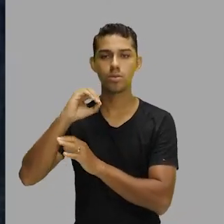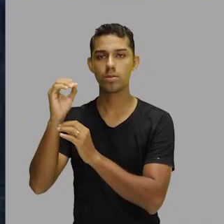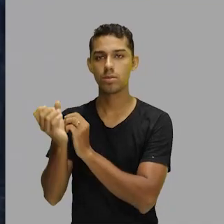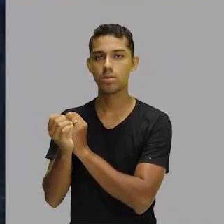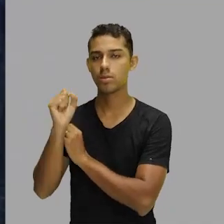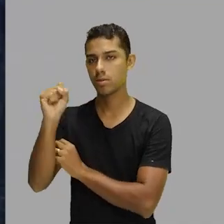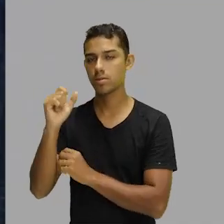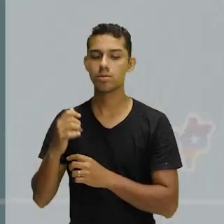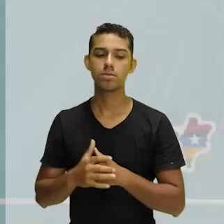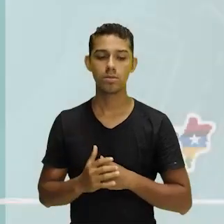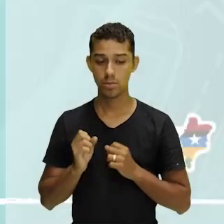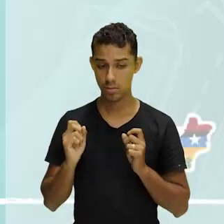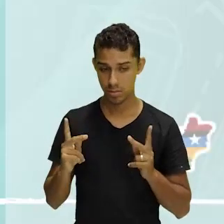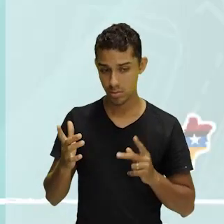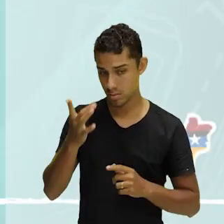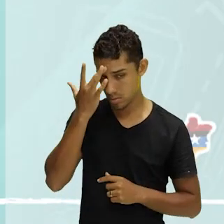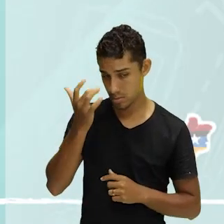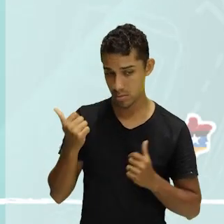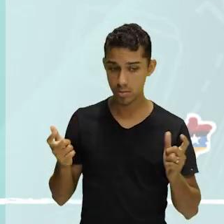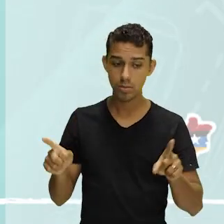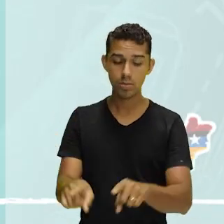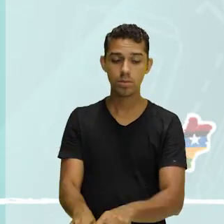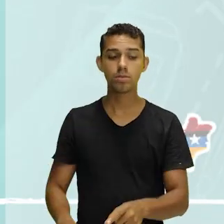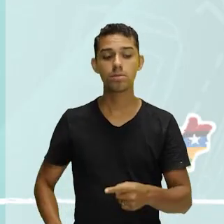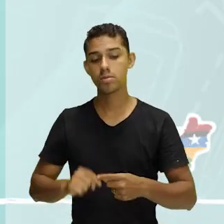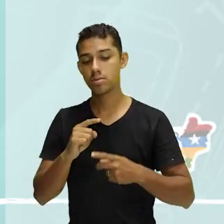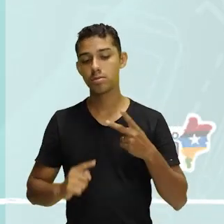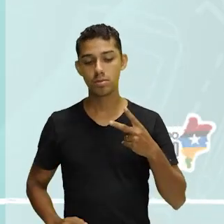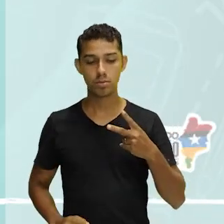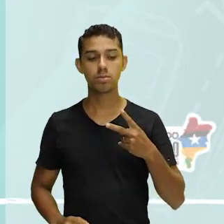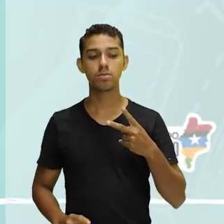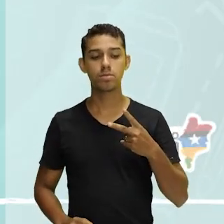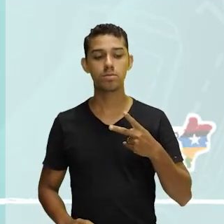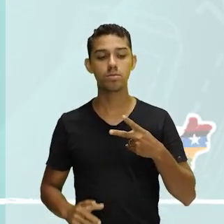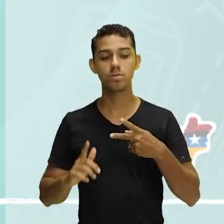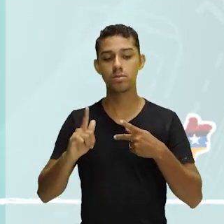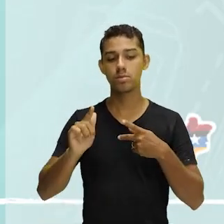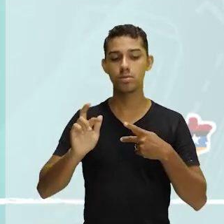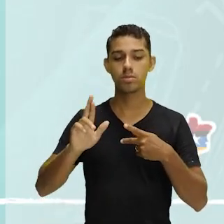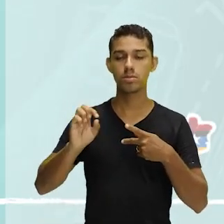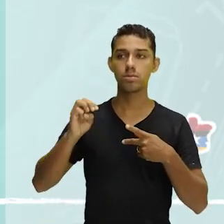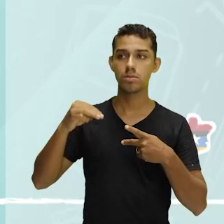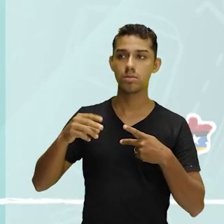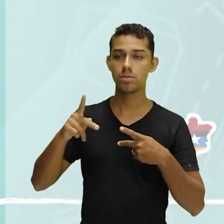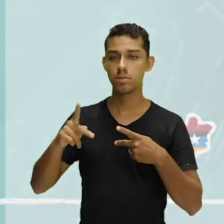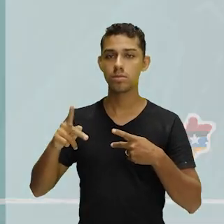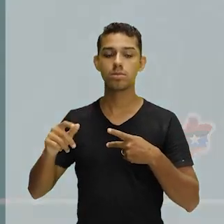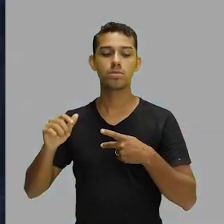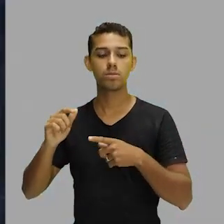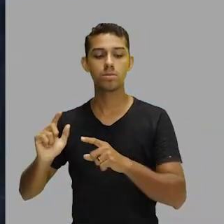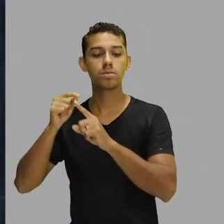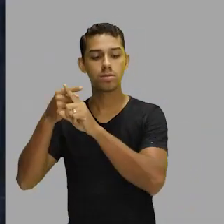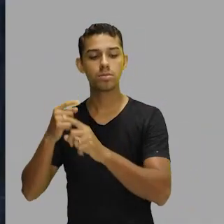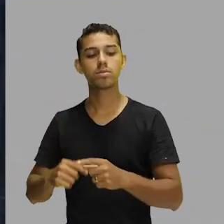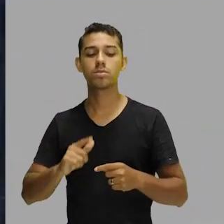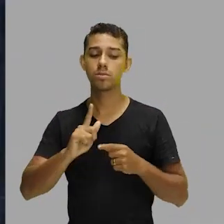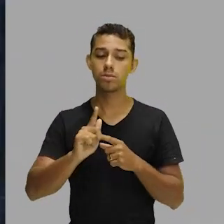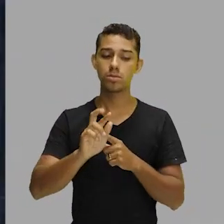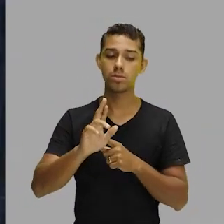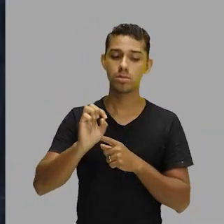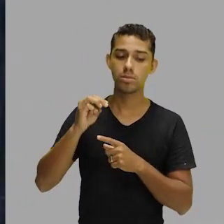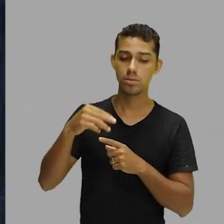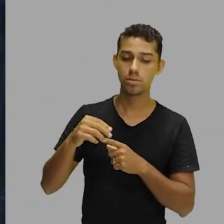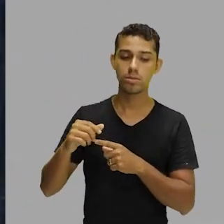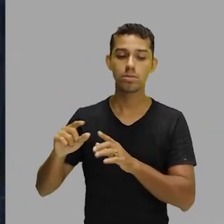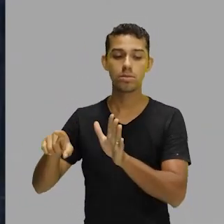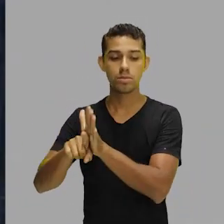ok? E essas células ela pode ser classificadas em gram positiva e gram-negativa. Graças a esse cara aqui,